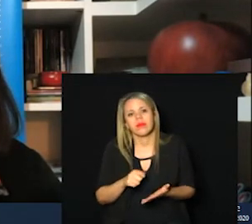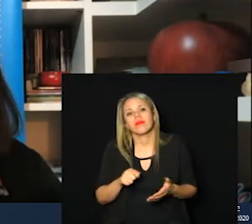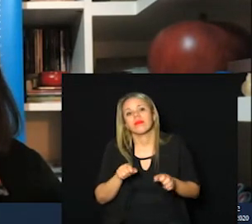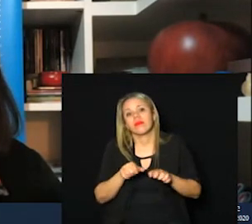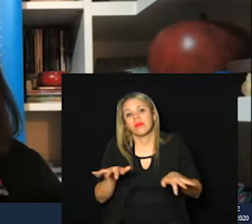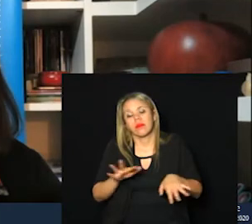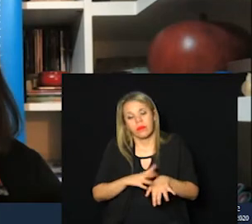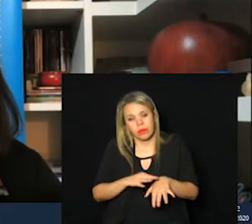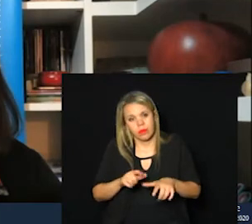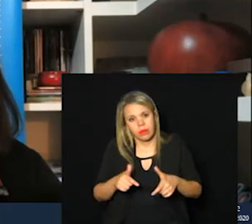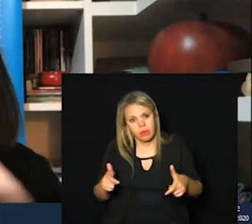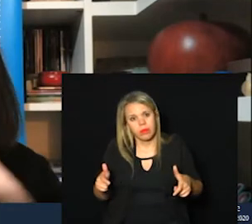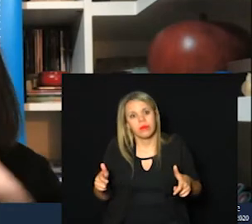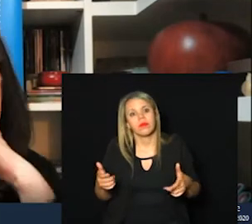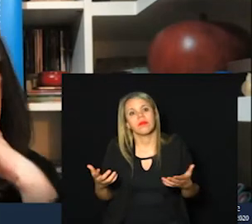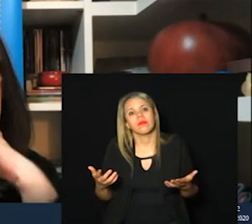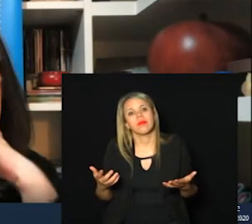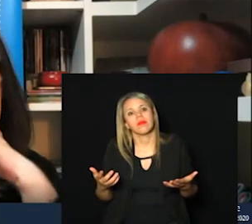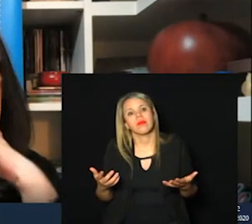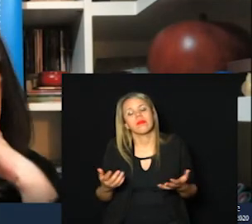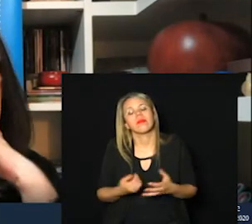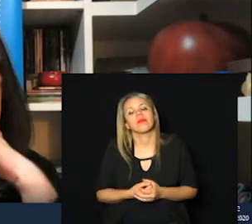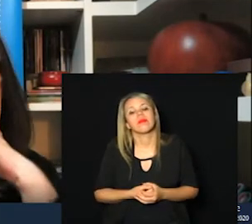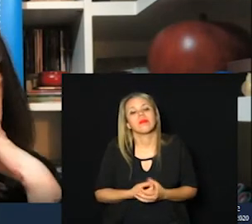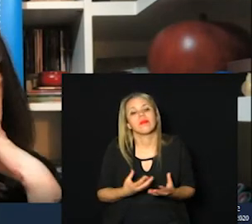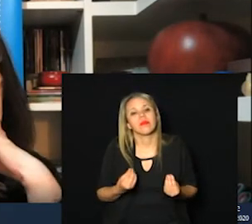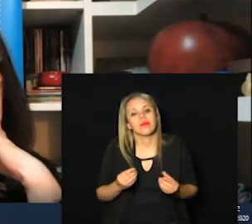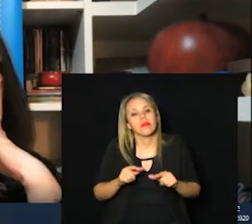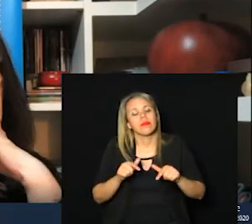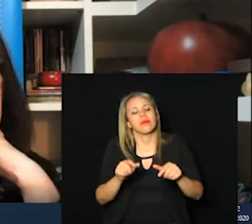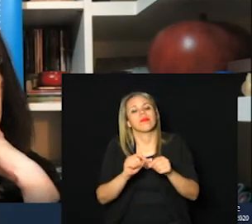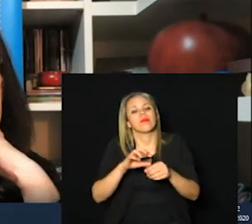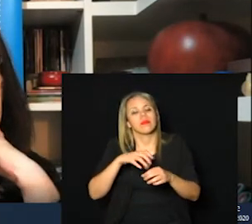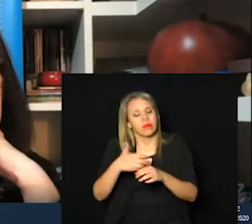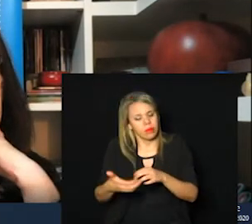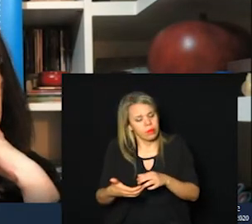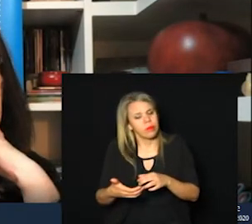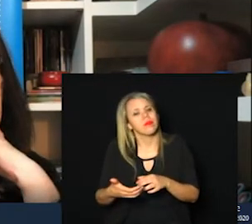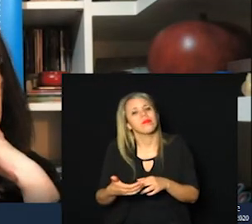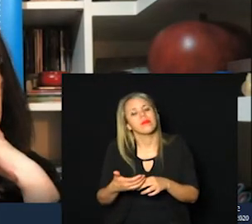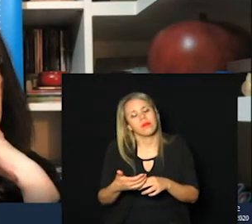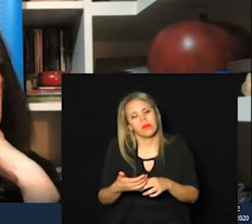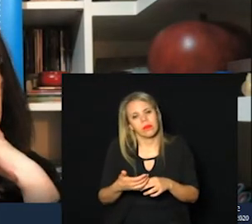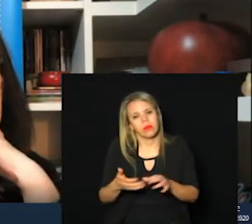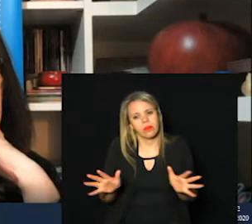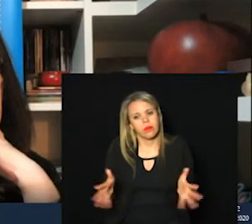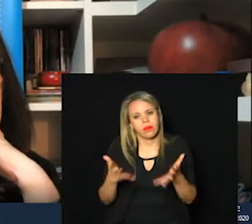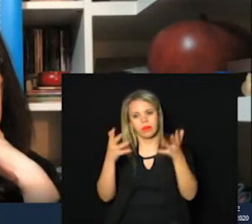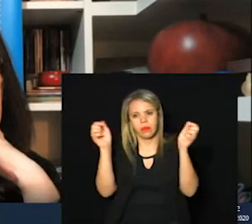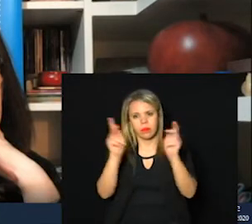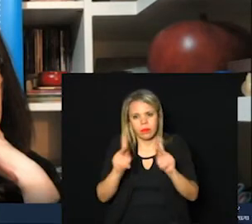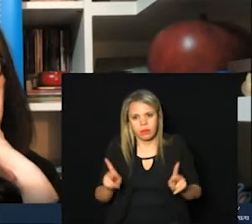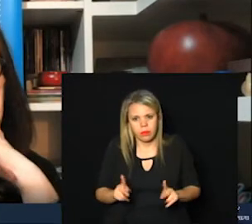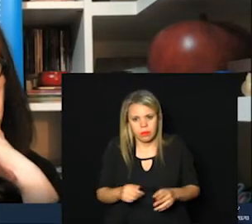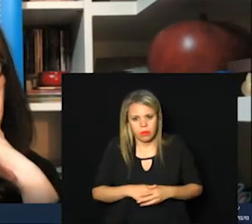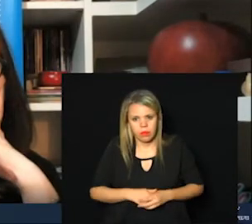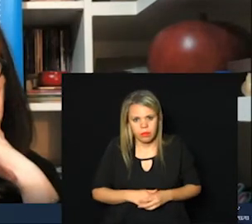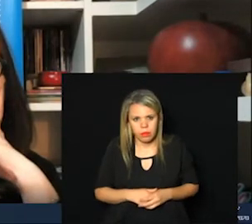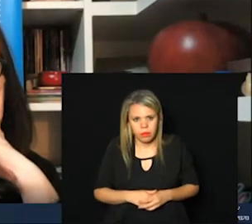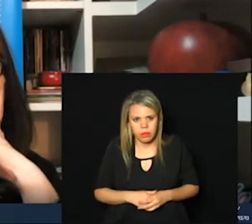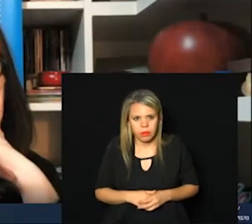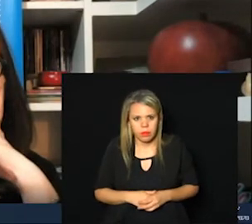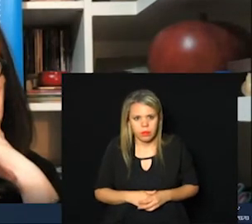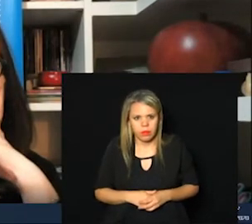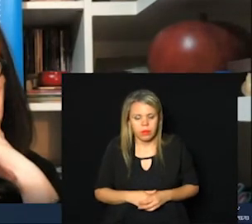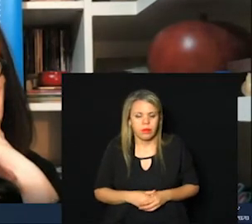se intensificaram muito essas ações, né, que promovem a paz. E tudo isso não é altruísmo?